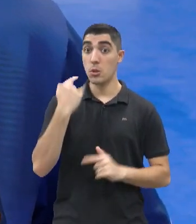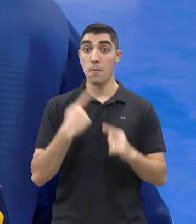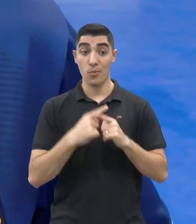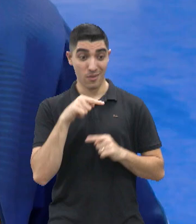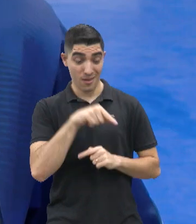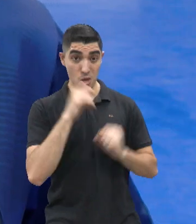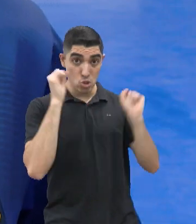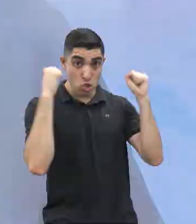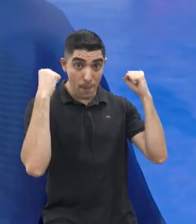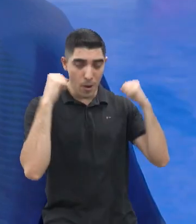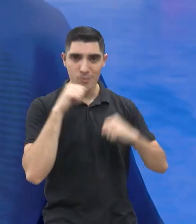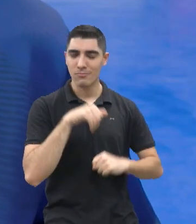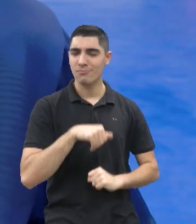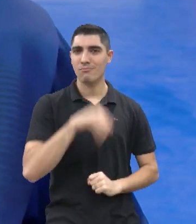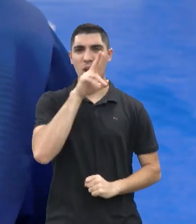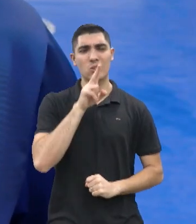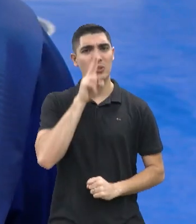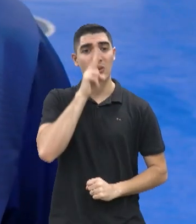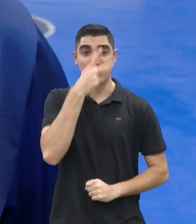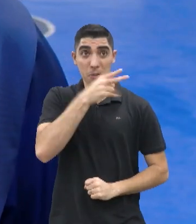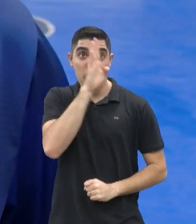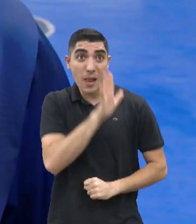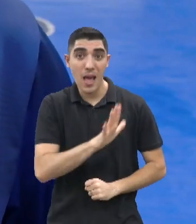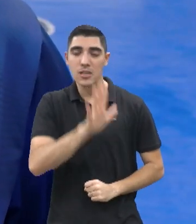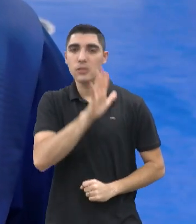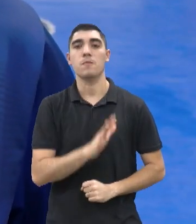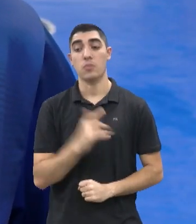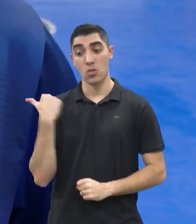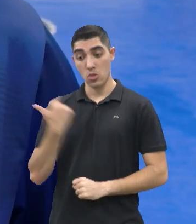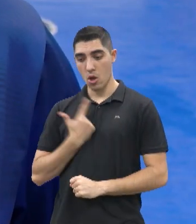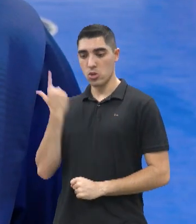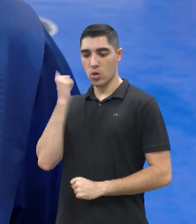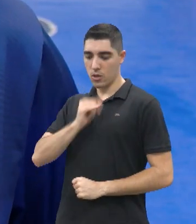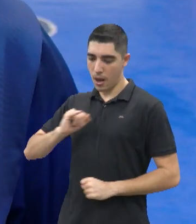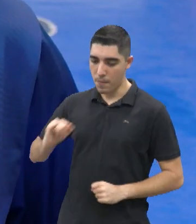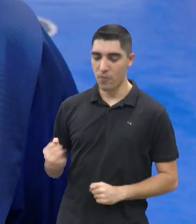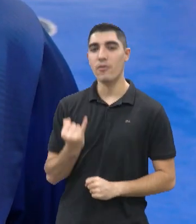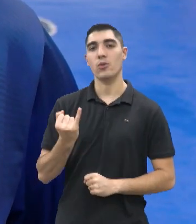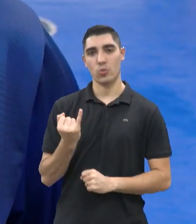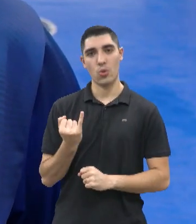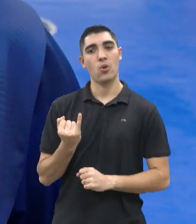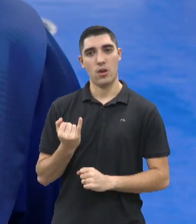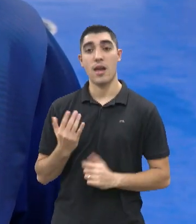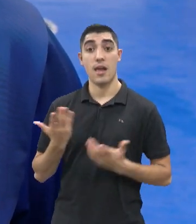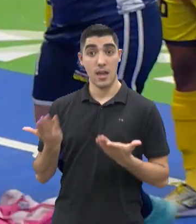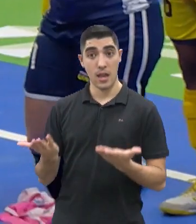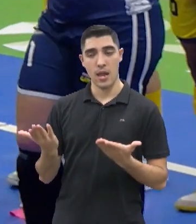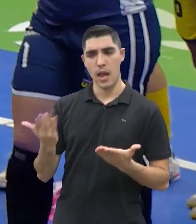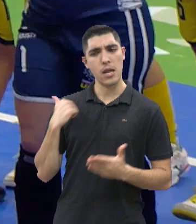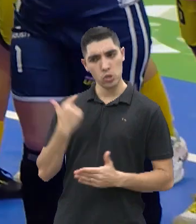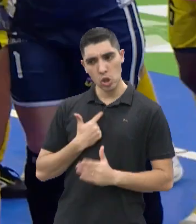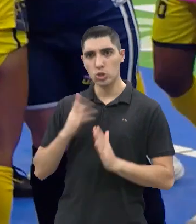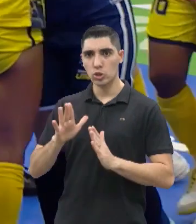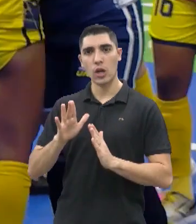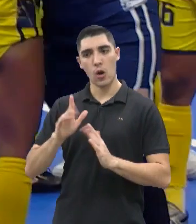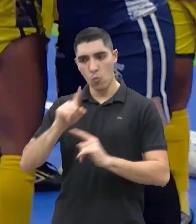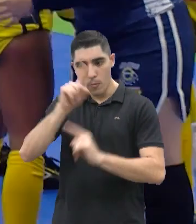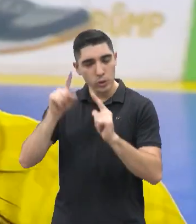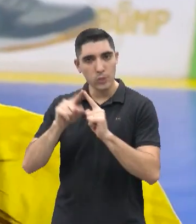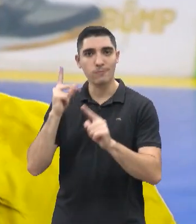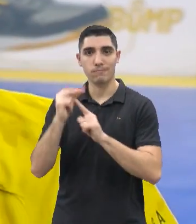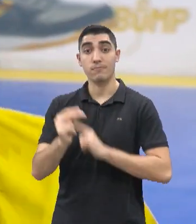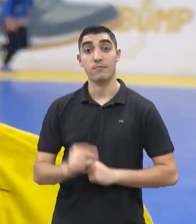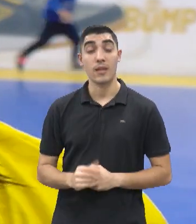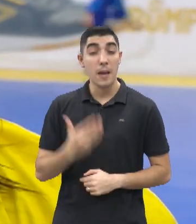das principais equipes do país. A gente conseguiu fazer o nosso dever de casa, que é aquilo que a gente se propôs a fazer. Eleita a melhor em